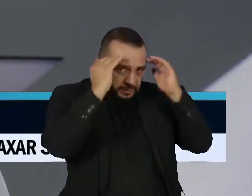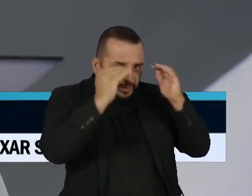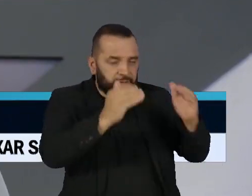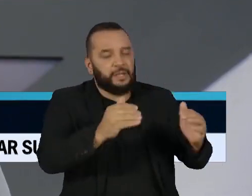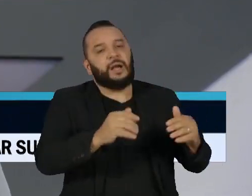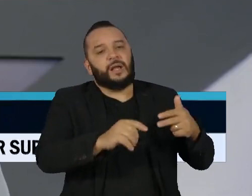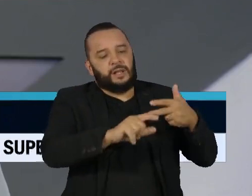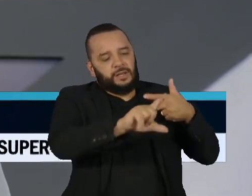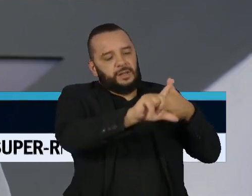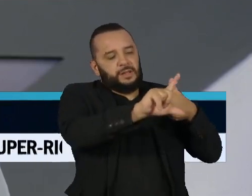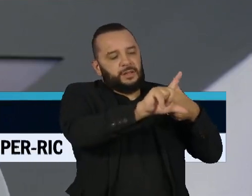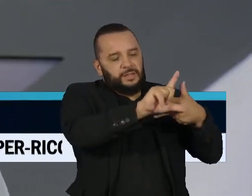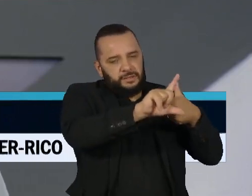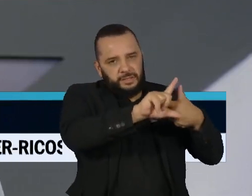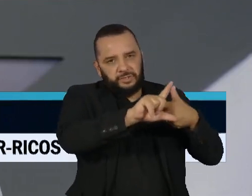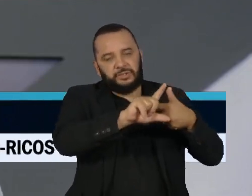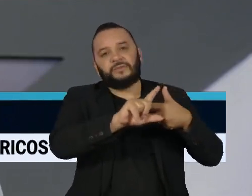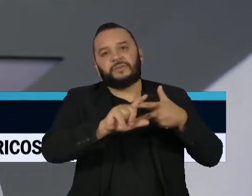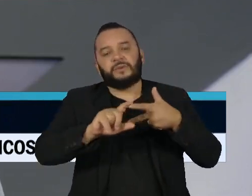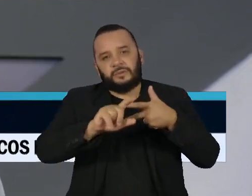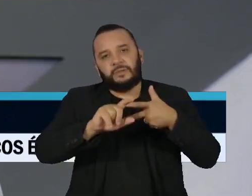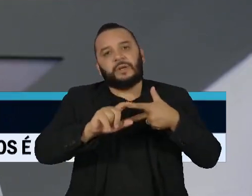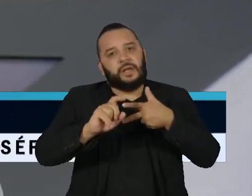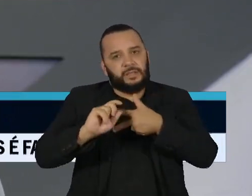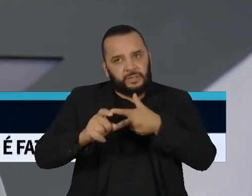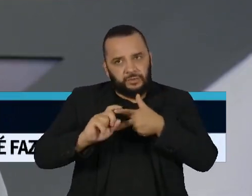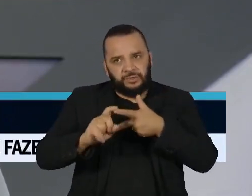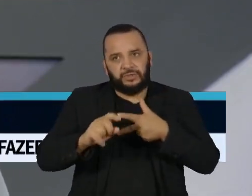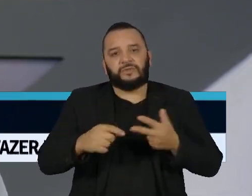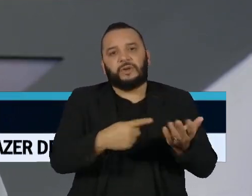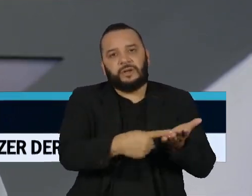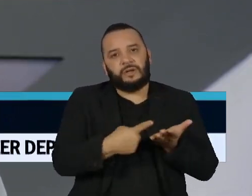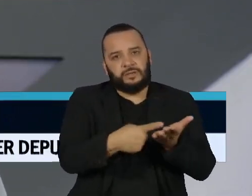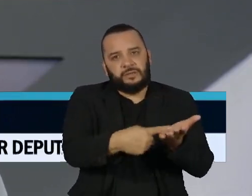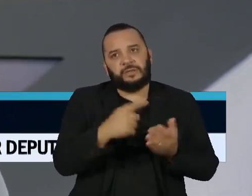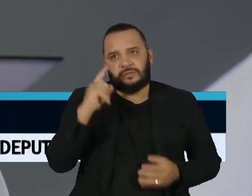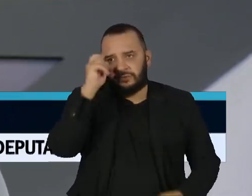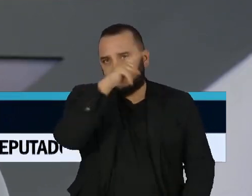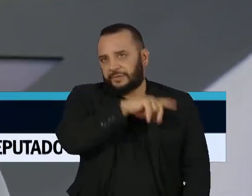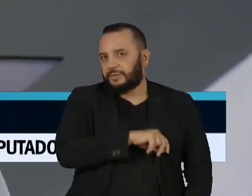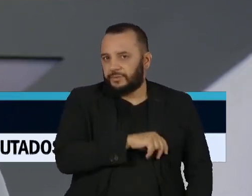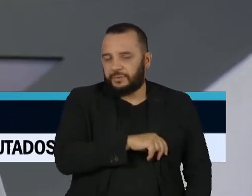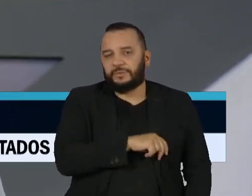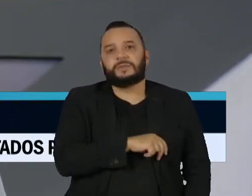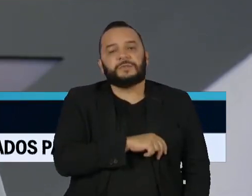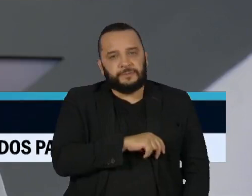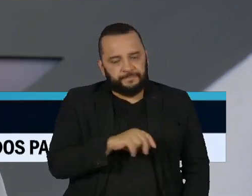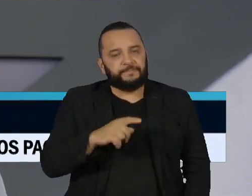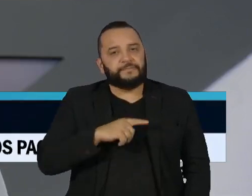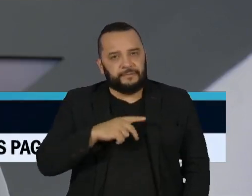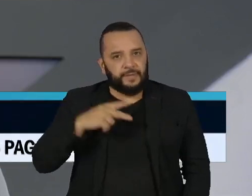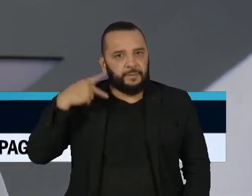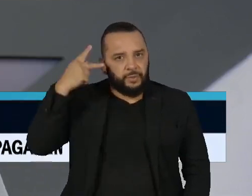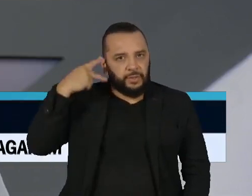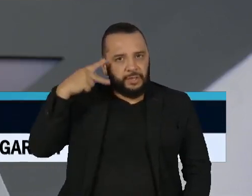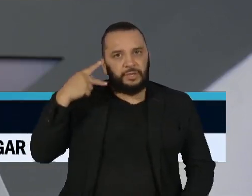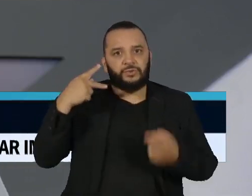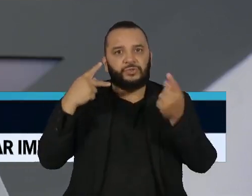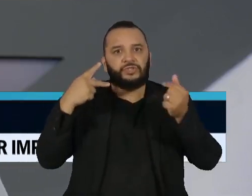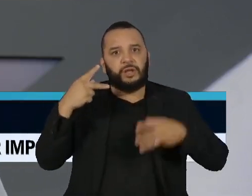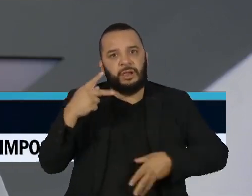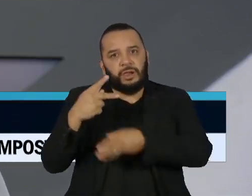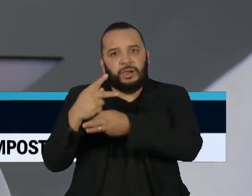executivo-legislativo. Ela é difícil, é uma negociação difícil e ela envolve as emendas de bancada,